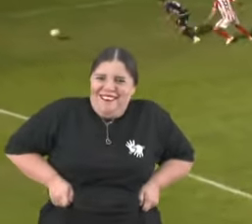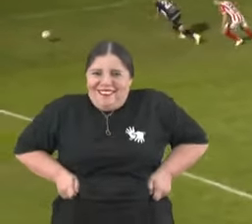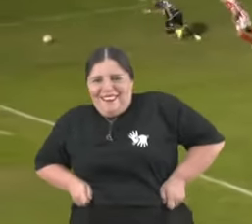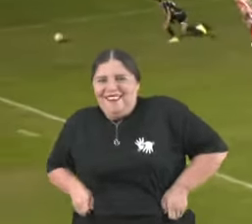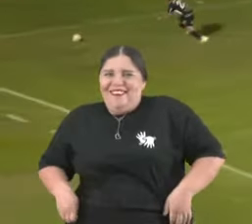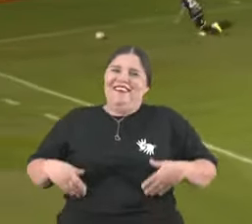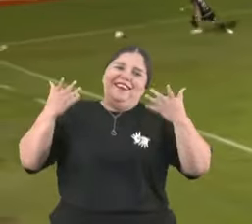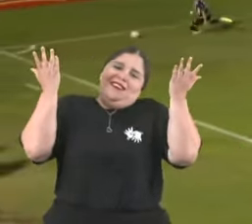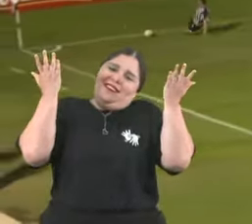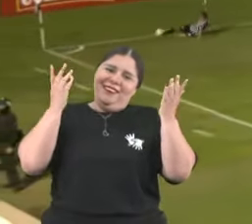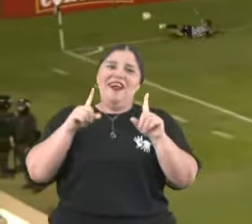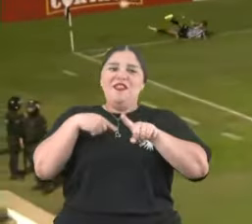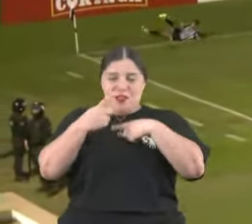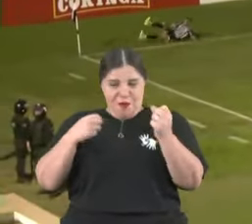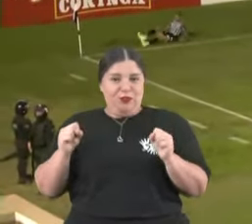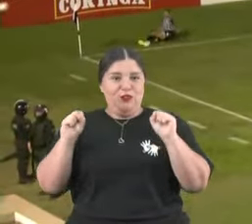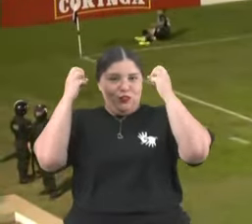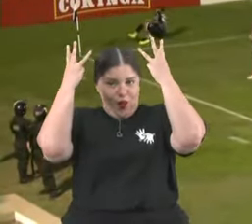Lollapalooza,